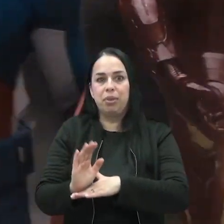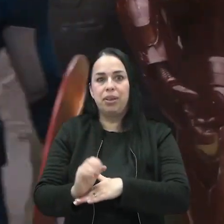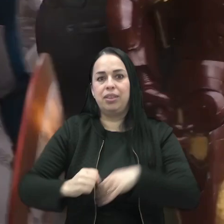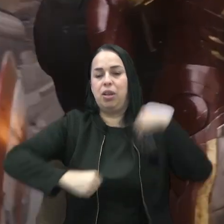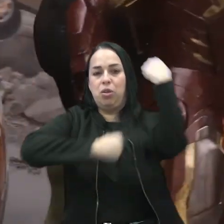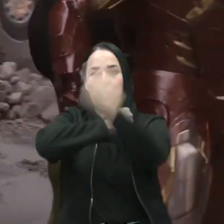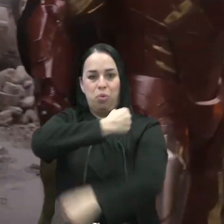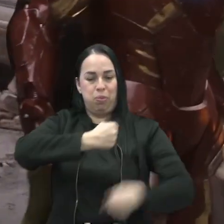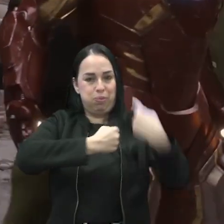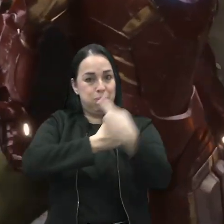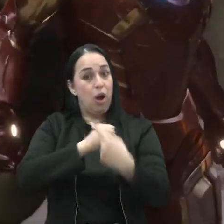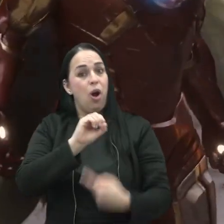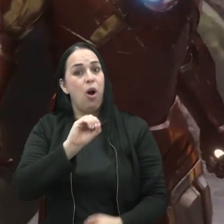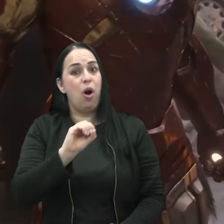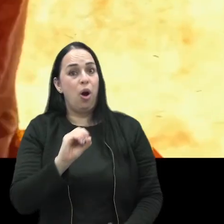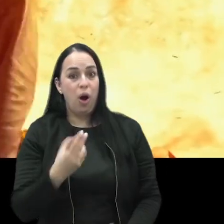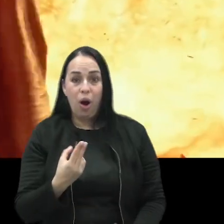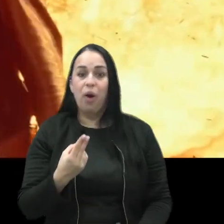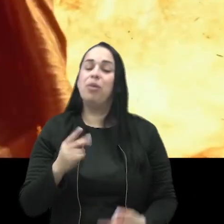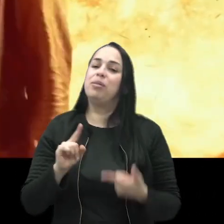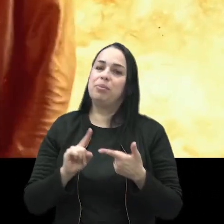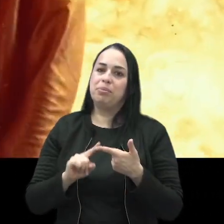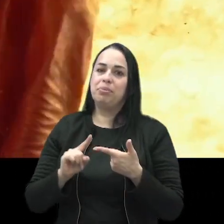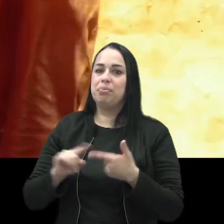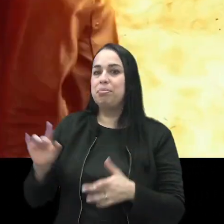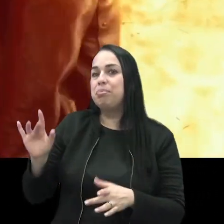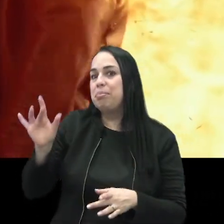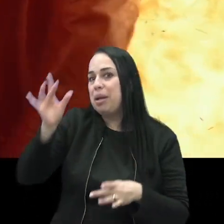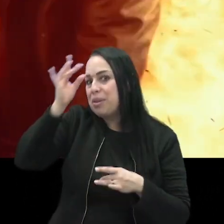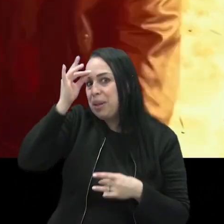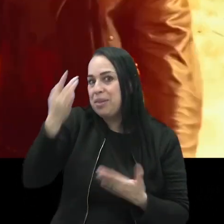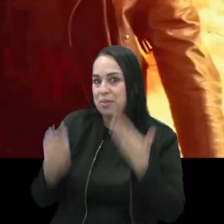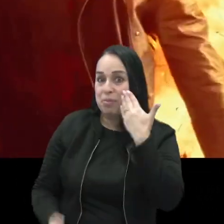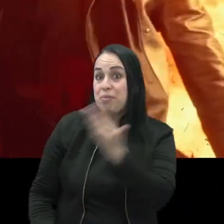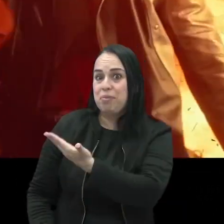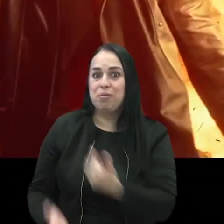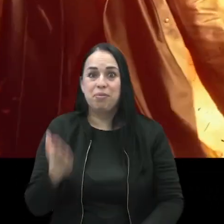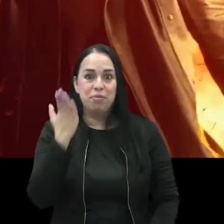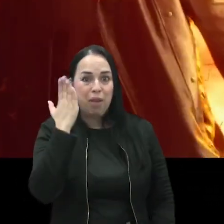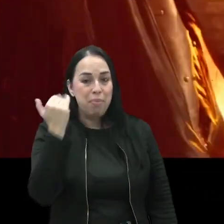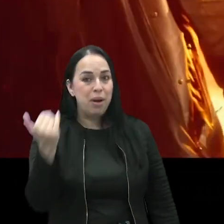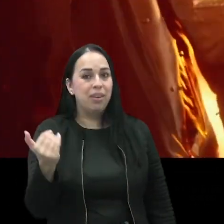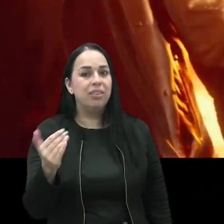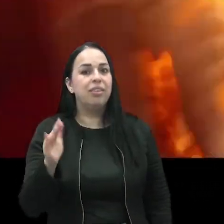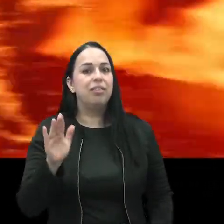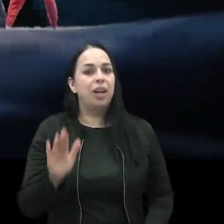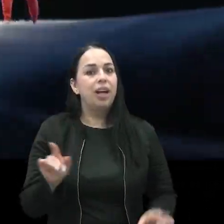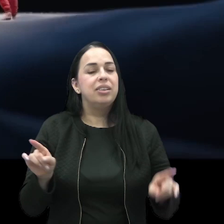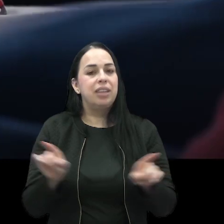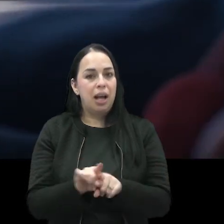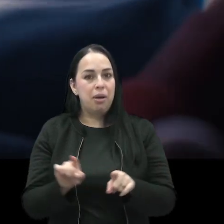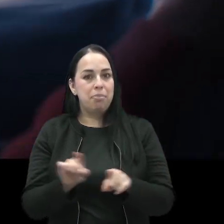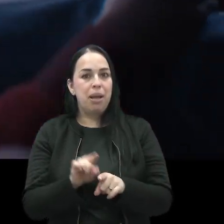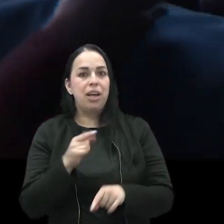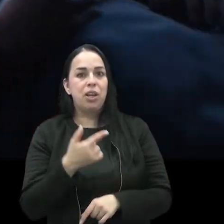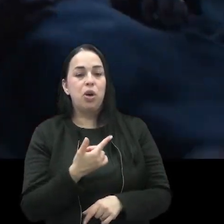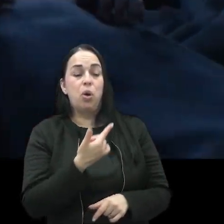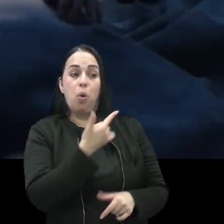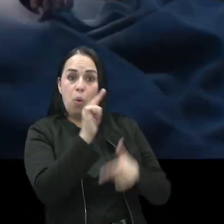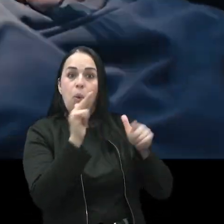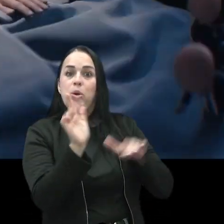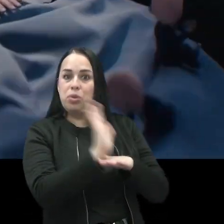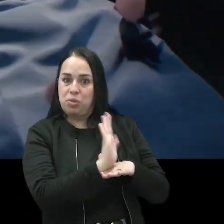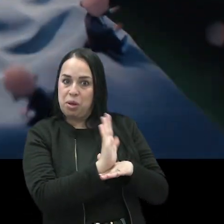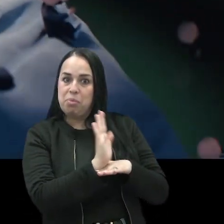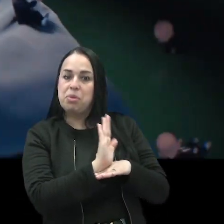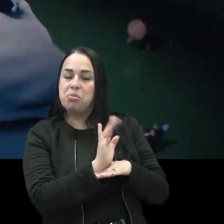Os Vingadores e X-Men ou personagens famosos dos quadrinhos e games? Mas até produções fora